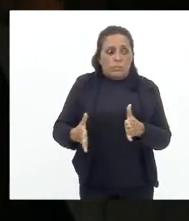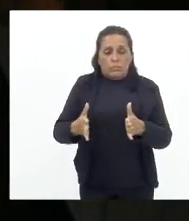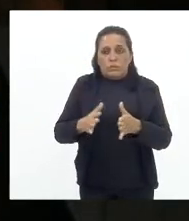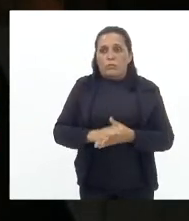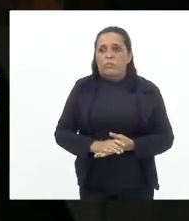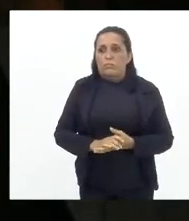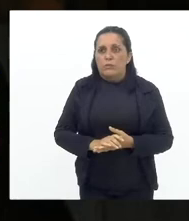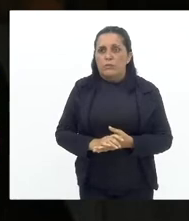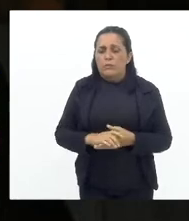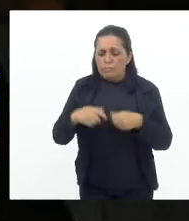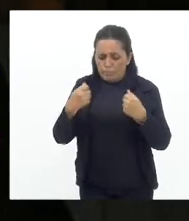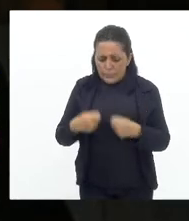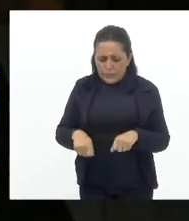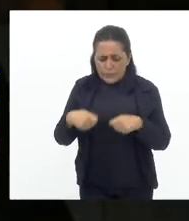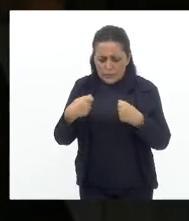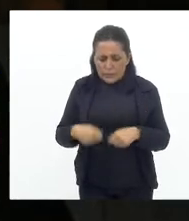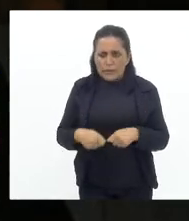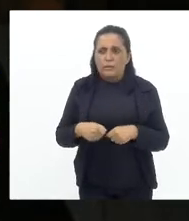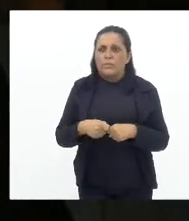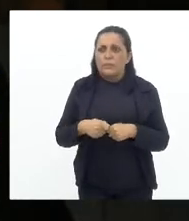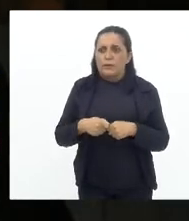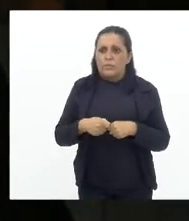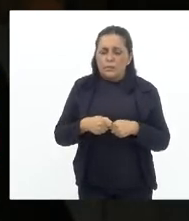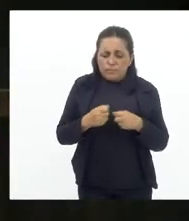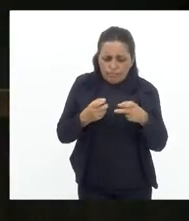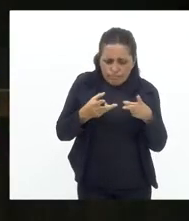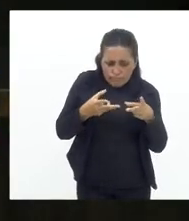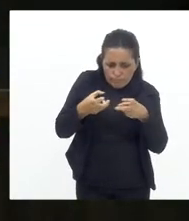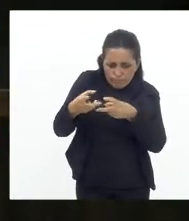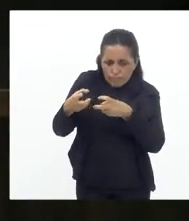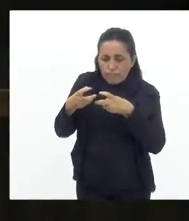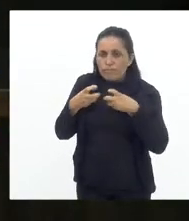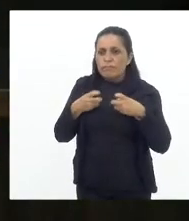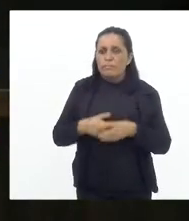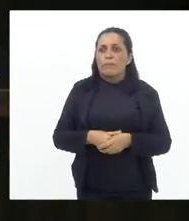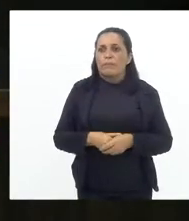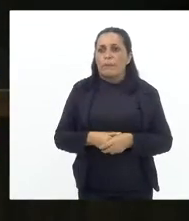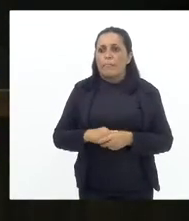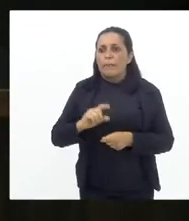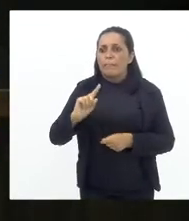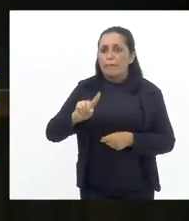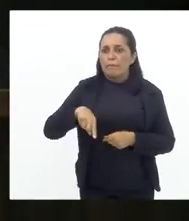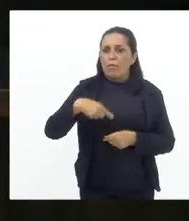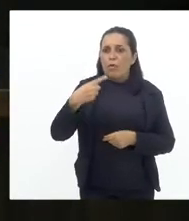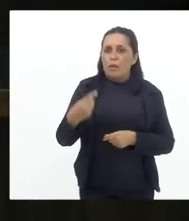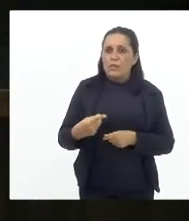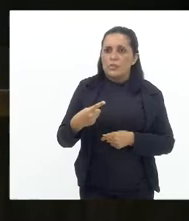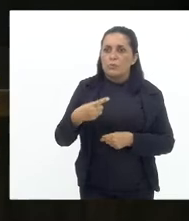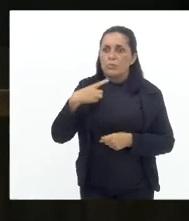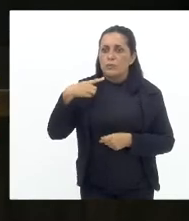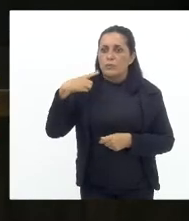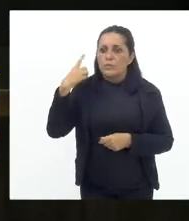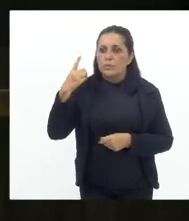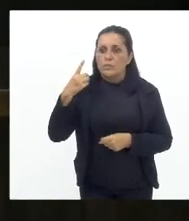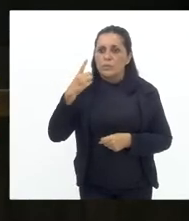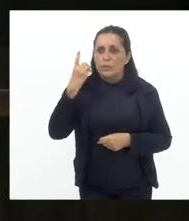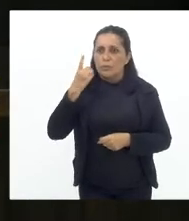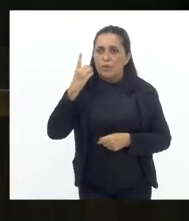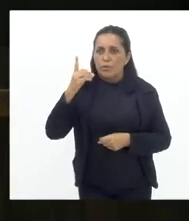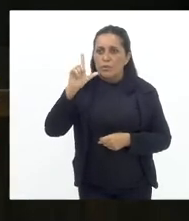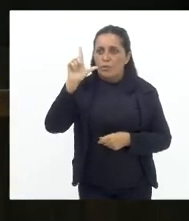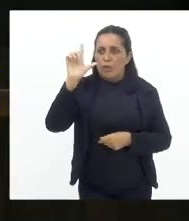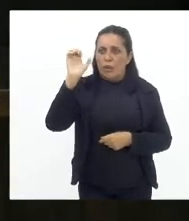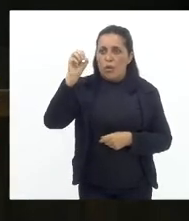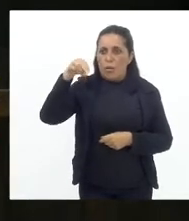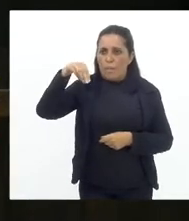estará nos extremos Muito obrigado senhora presidente a próxima eu tô escrito é o Nobre Deputado Aliomar coelho